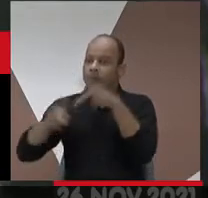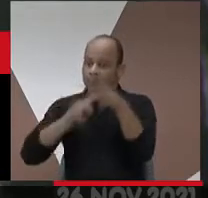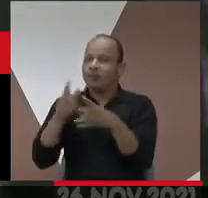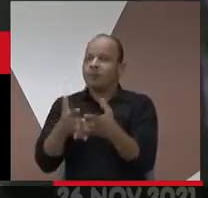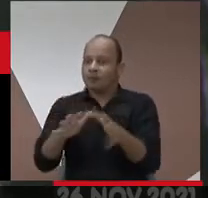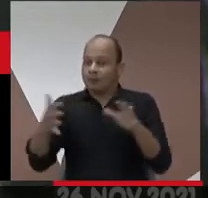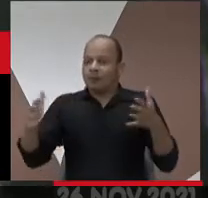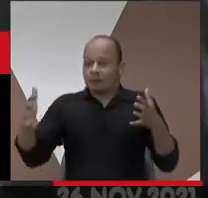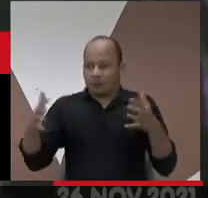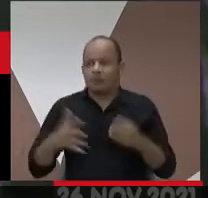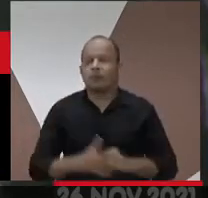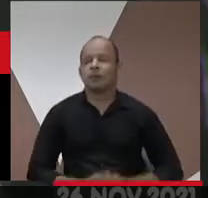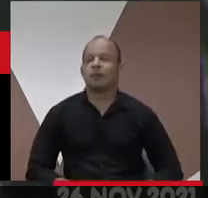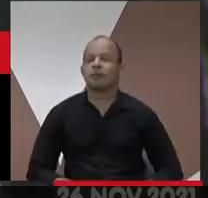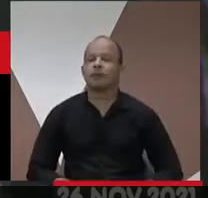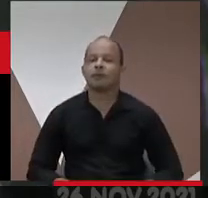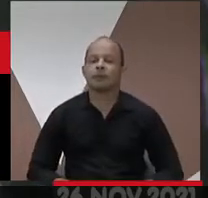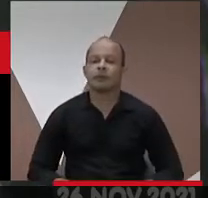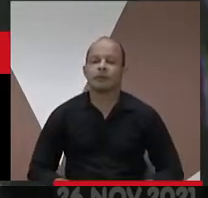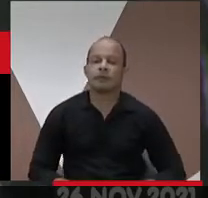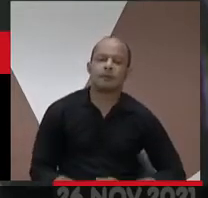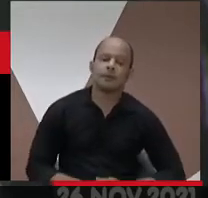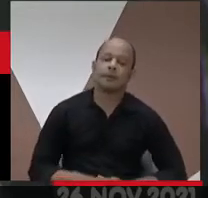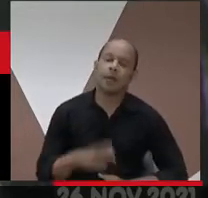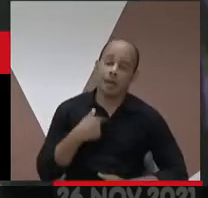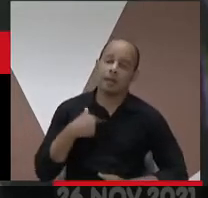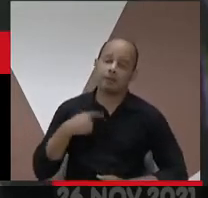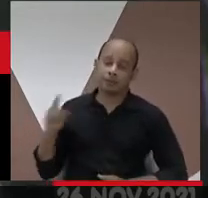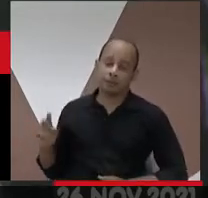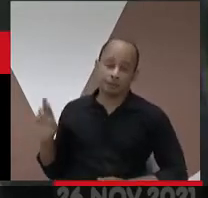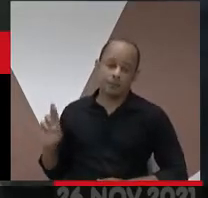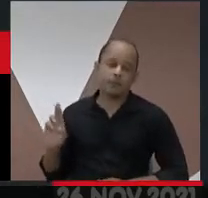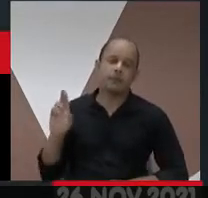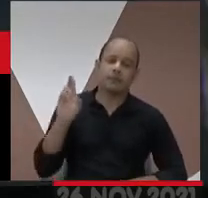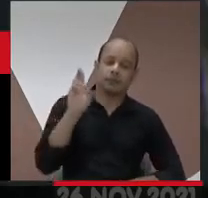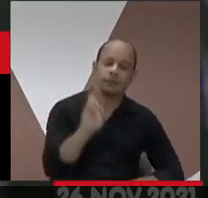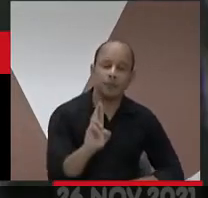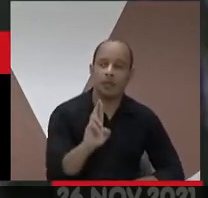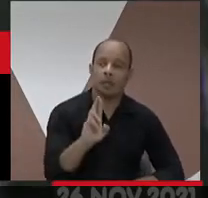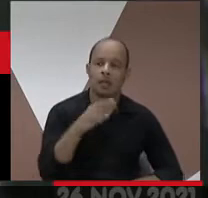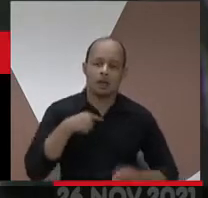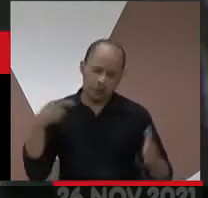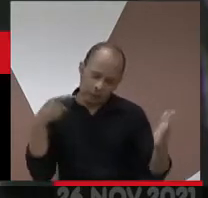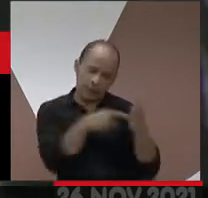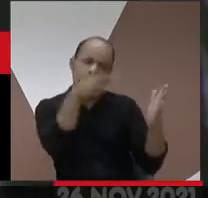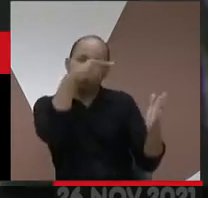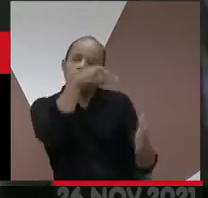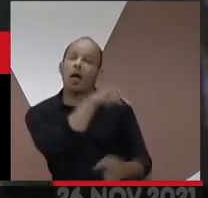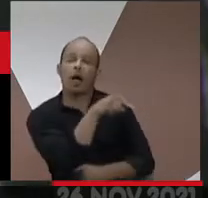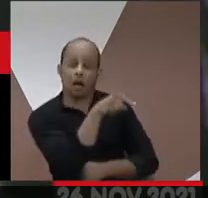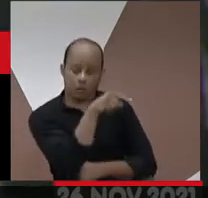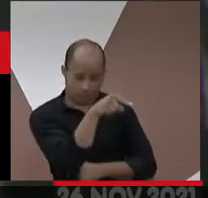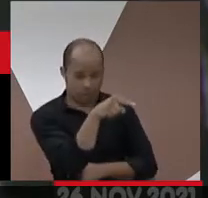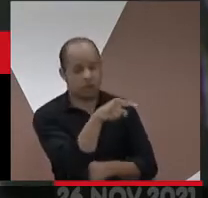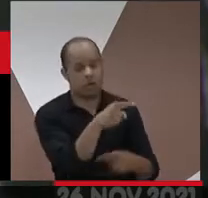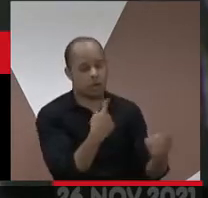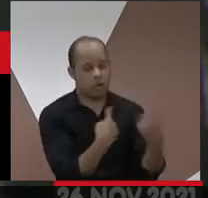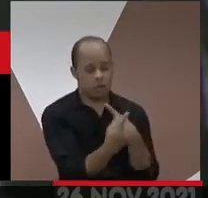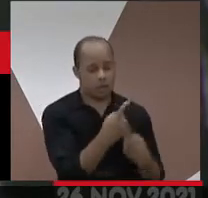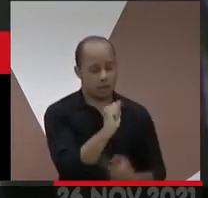Então, eu venho diante dos deputados e das deputadas denunciar o traçado rodoanel por vários